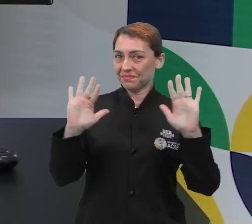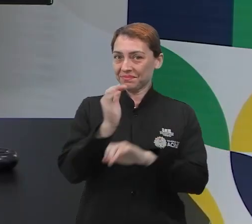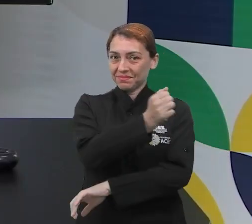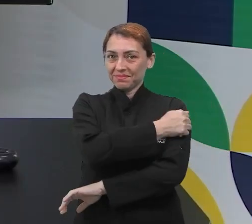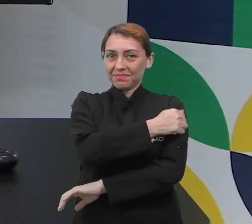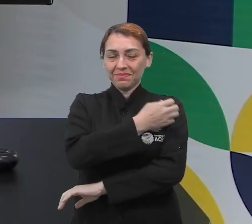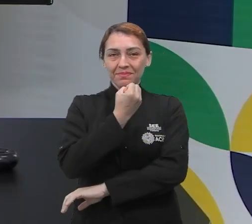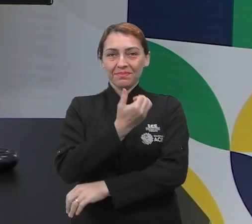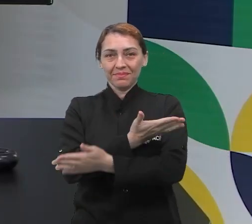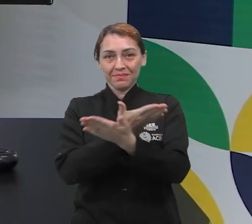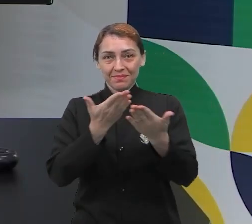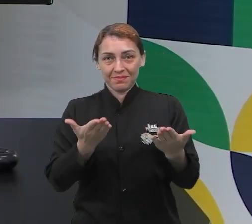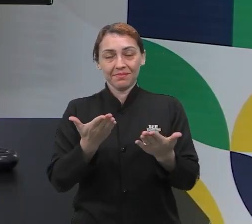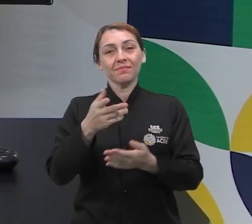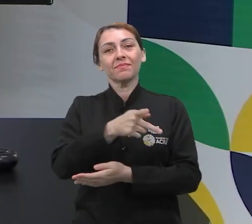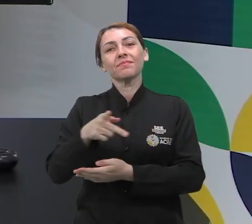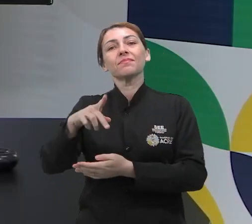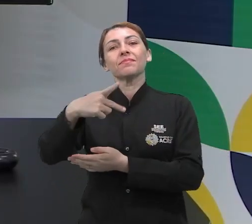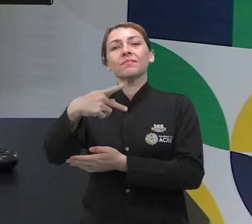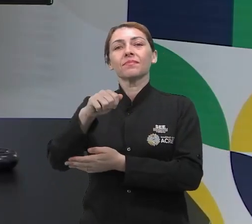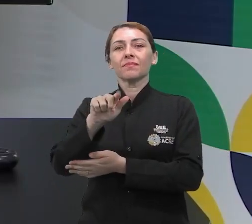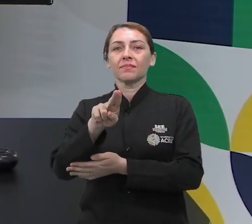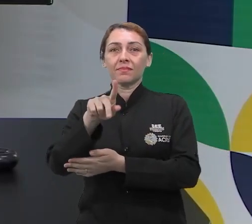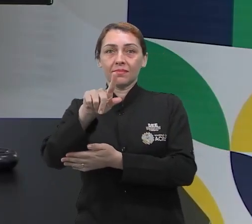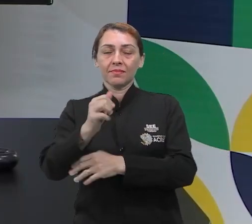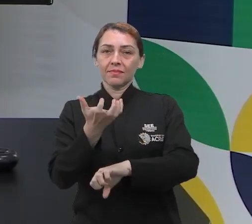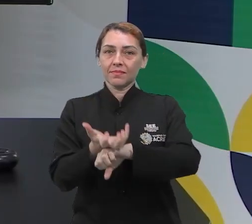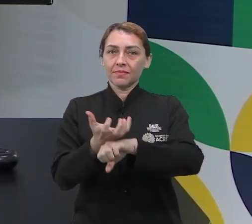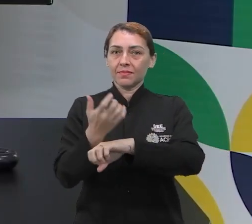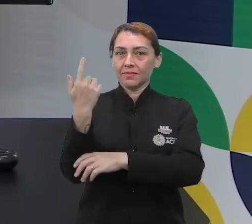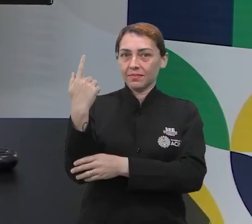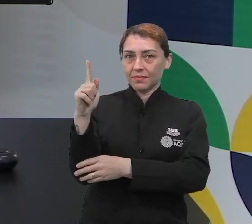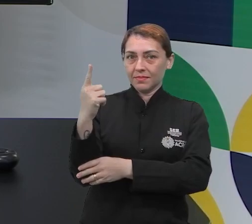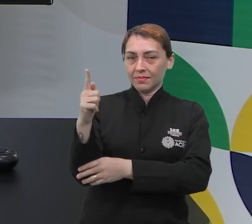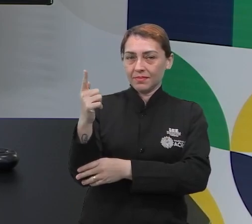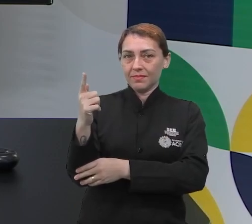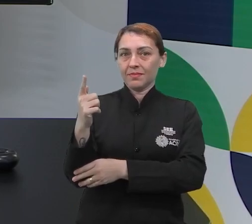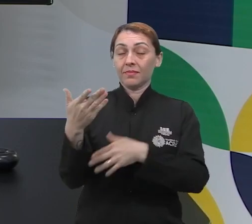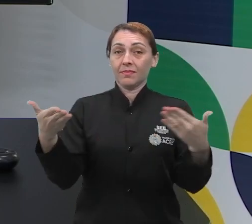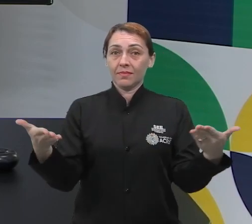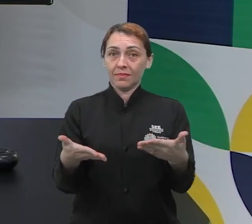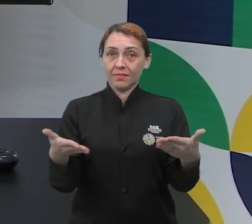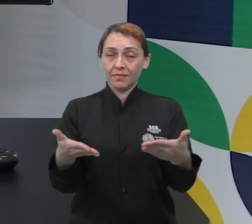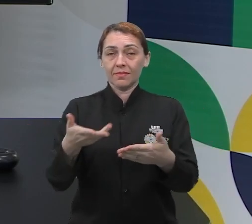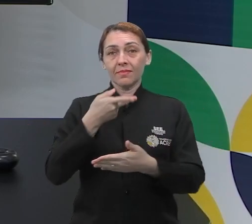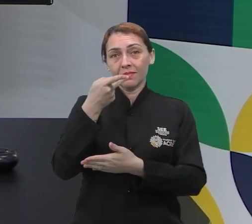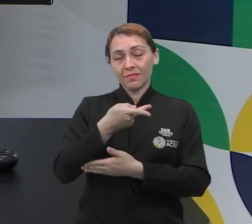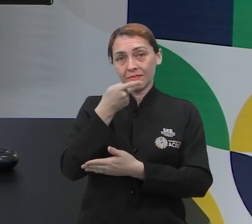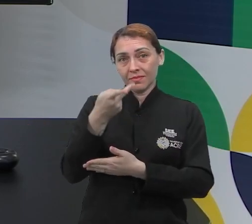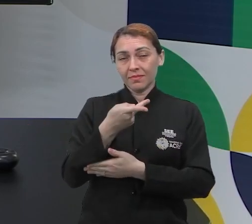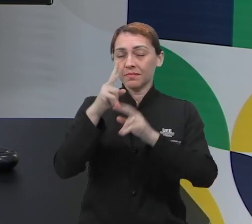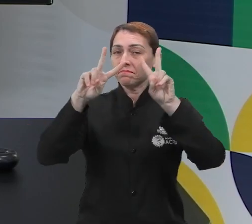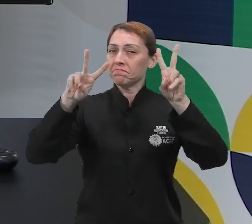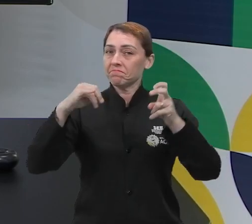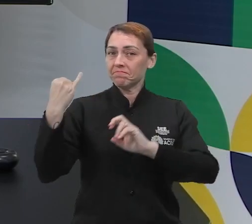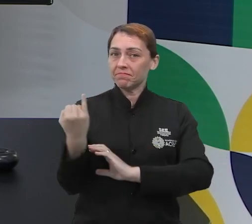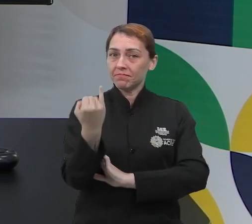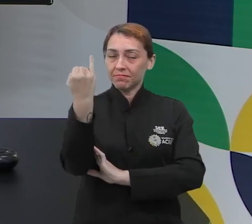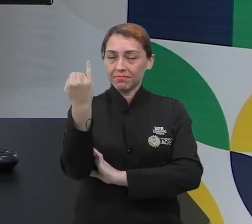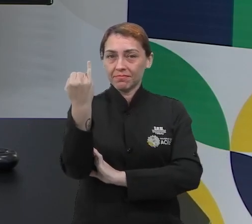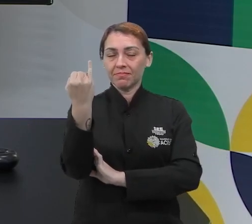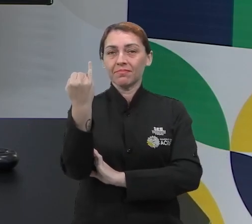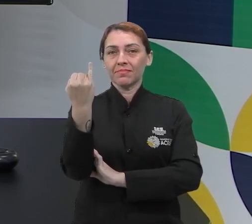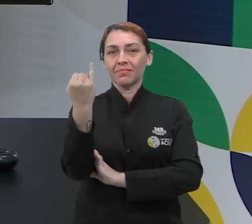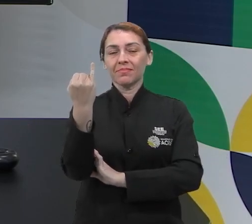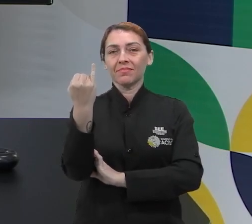Olá, estudantes, tudo bem? Aqui é a professora Paula, da disciplina de Geografia, e hoje nós vamos falar aí sobre um assunto super